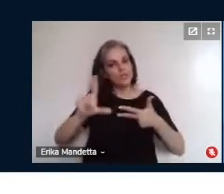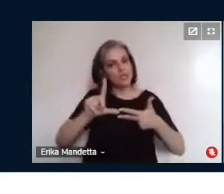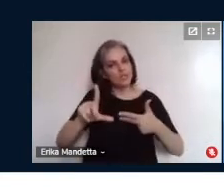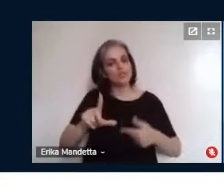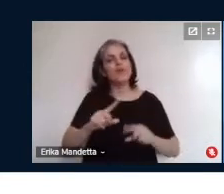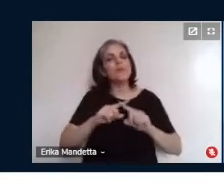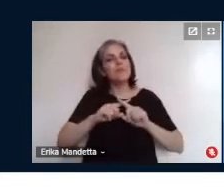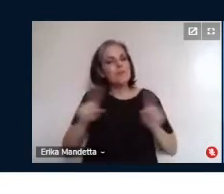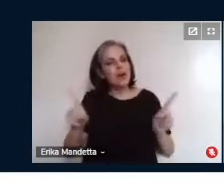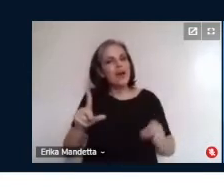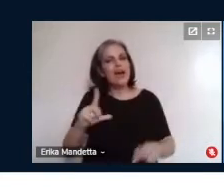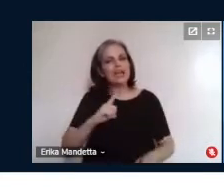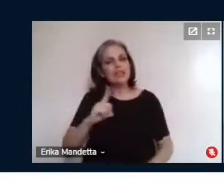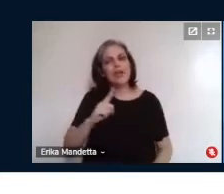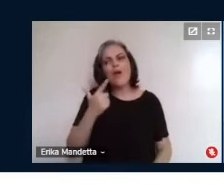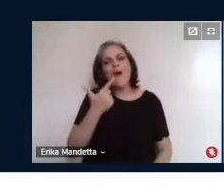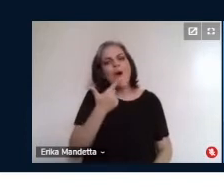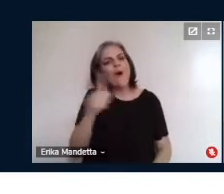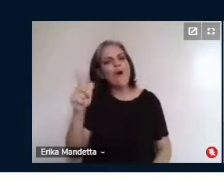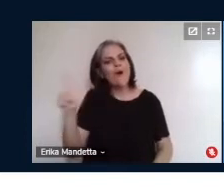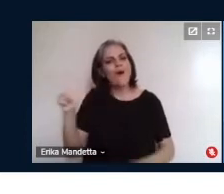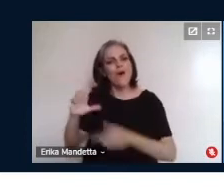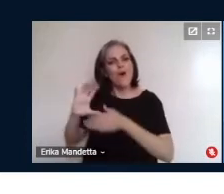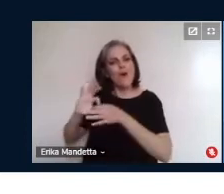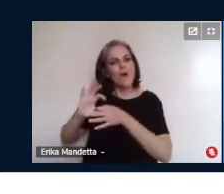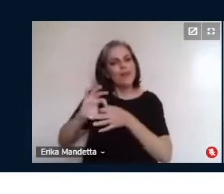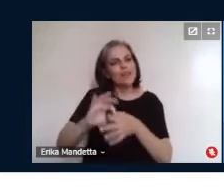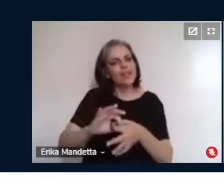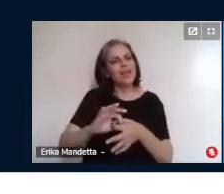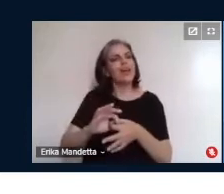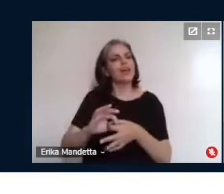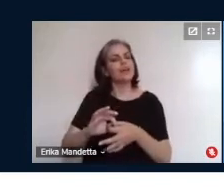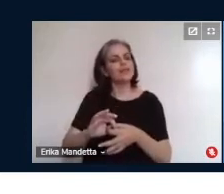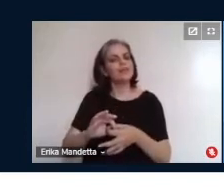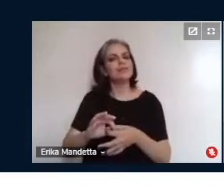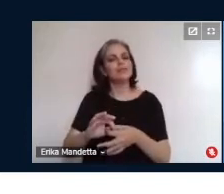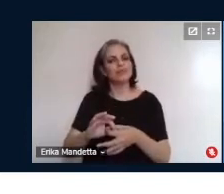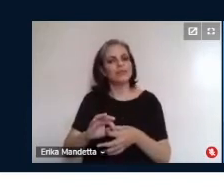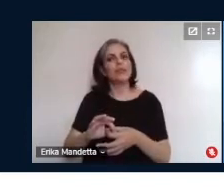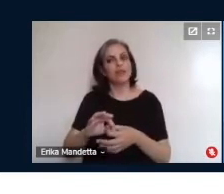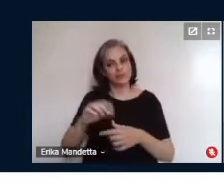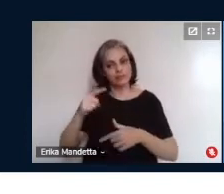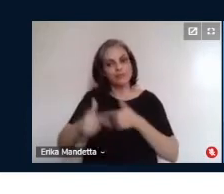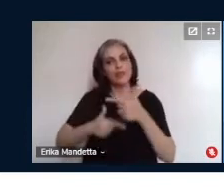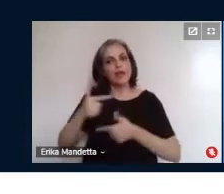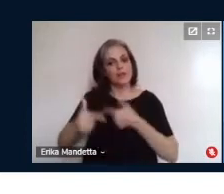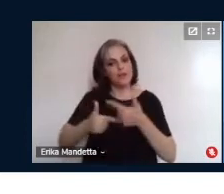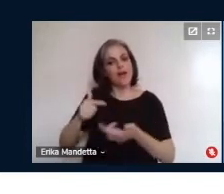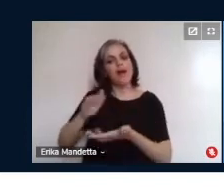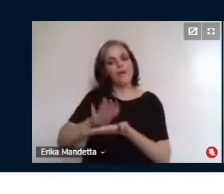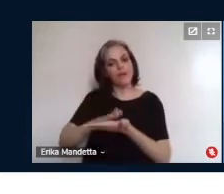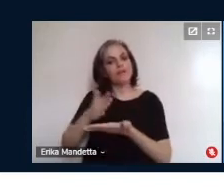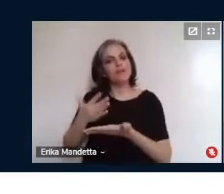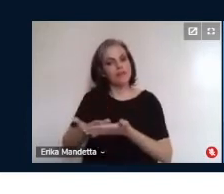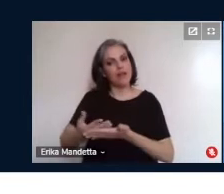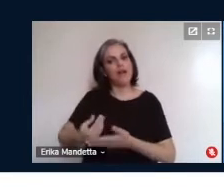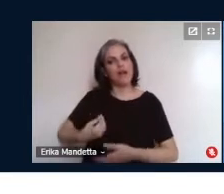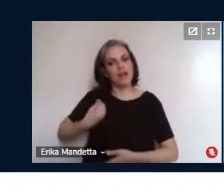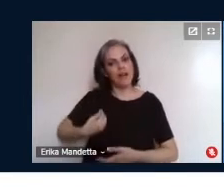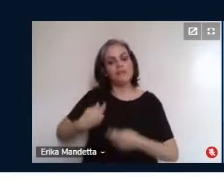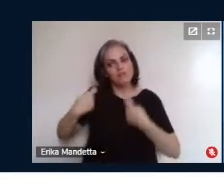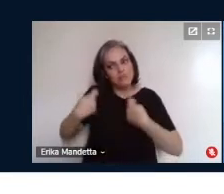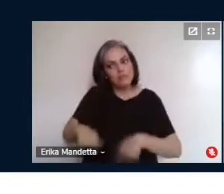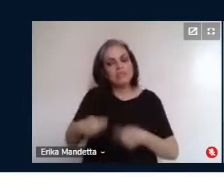contextos em que os serviços de interpretação, a atuação do intérprete é